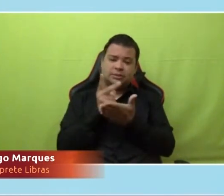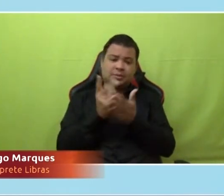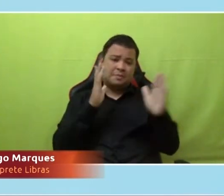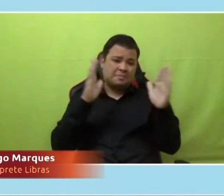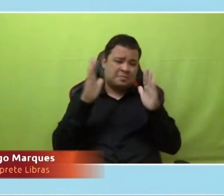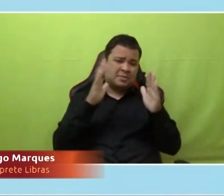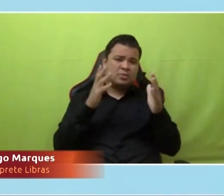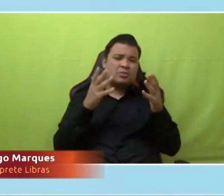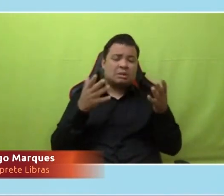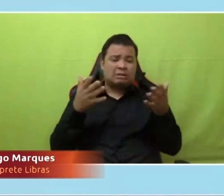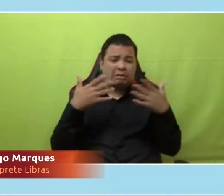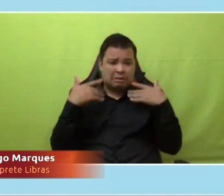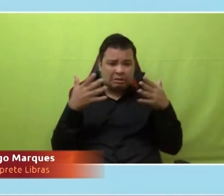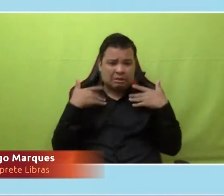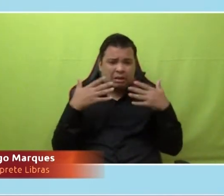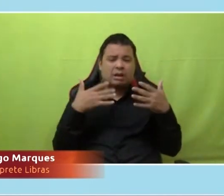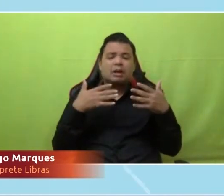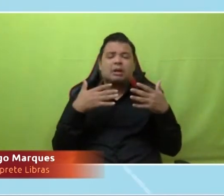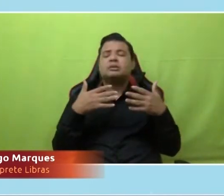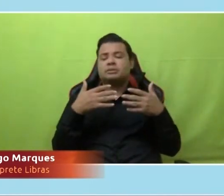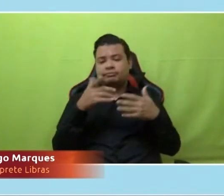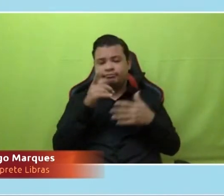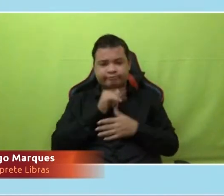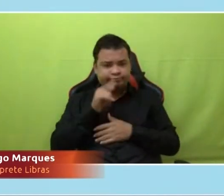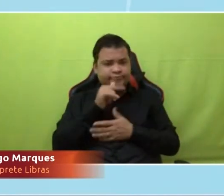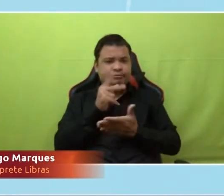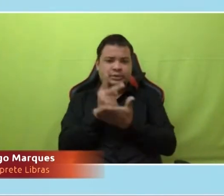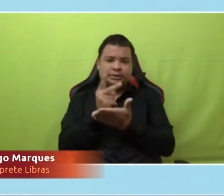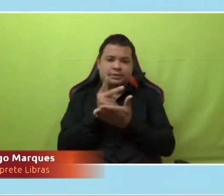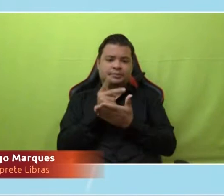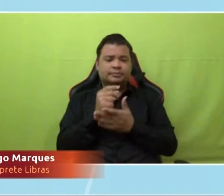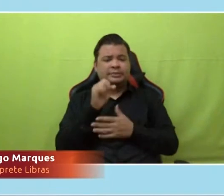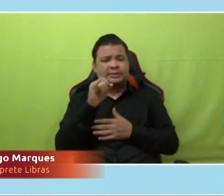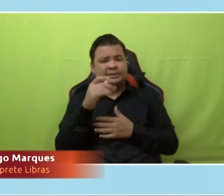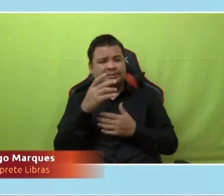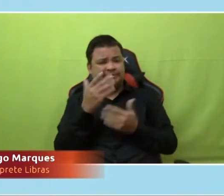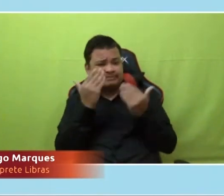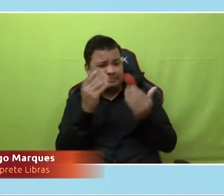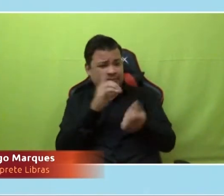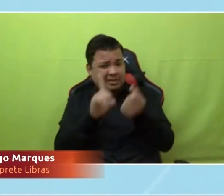Então, vale sempre lembrar. Suspeita de dengue, hidratação.